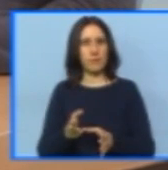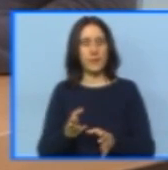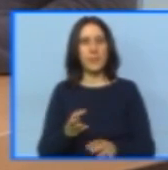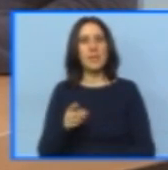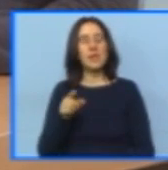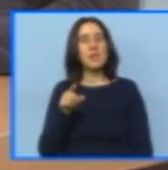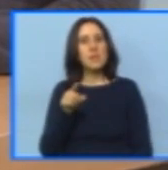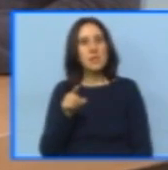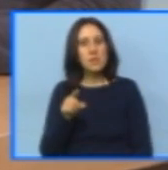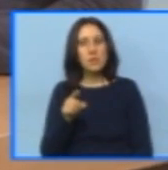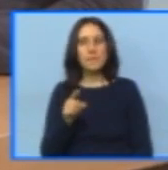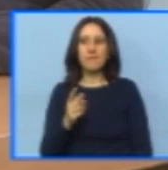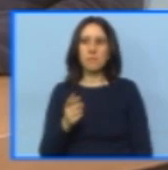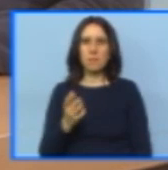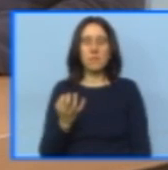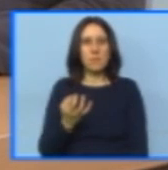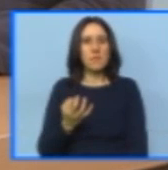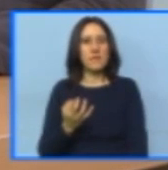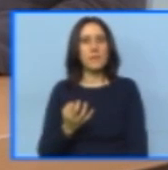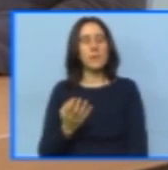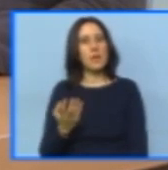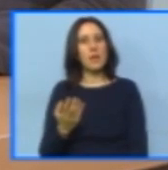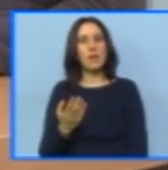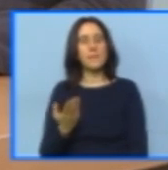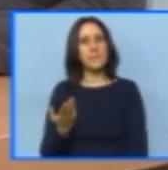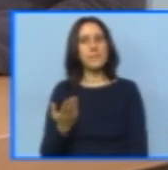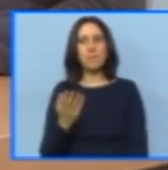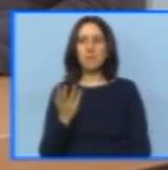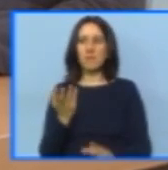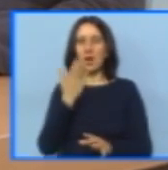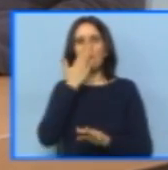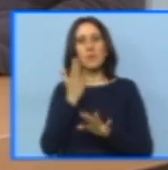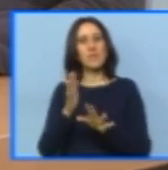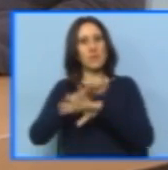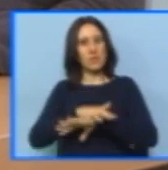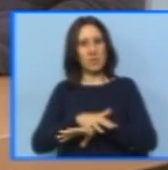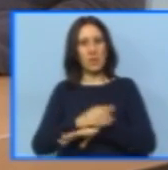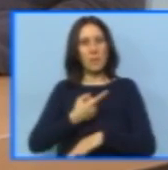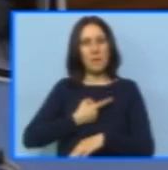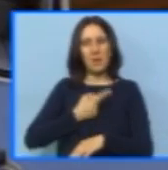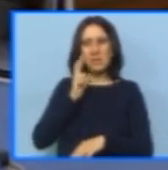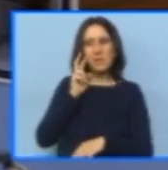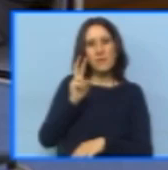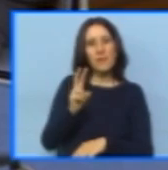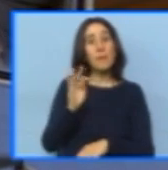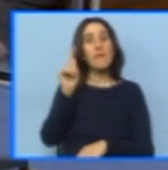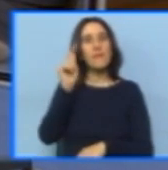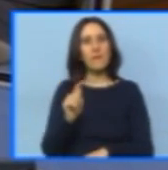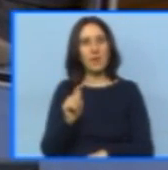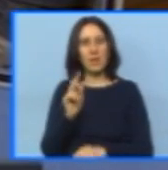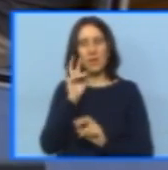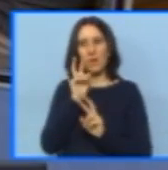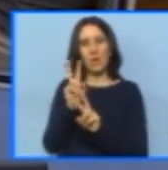E isto é, digamos assim, uma revolução. Obriga-nos a ver com o olhar da fé. E o olhar da fé